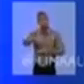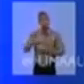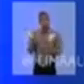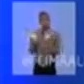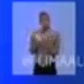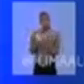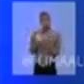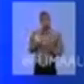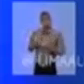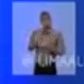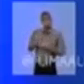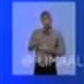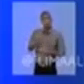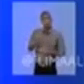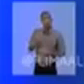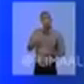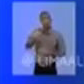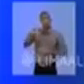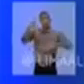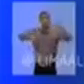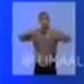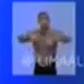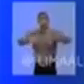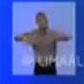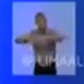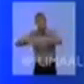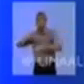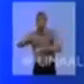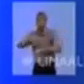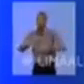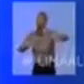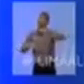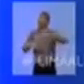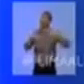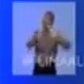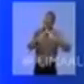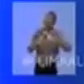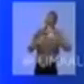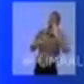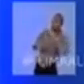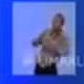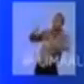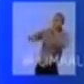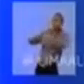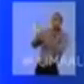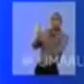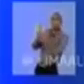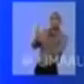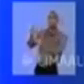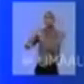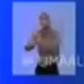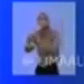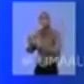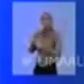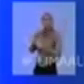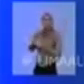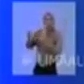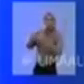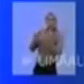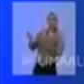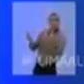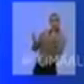aqui, são os candidatos, e é você de casa que vai poder ver as propostas, comparar as ideias e ver quem é que tem